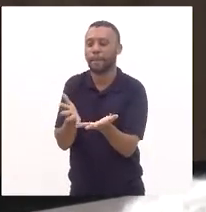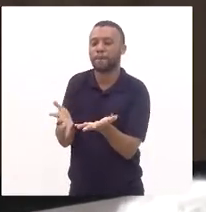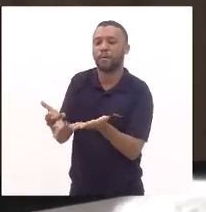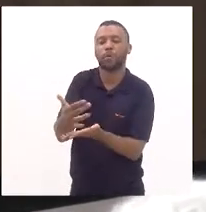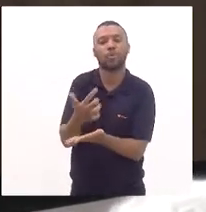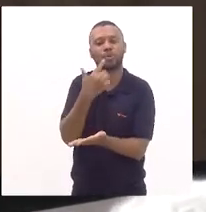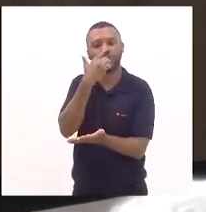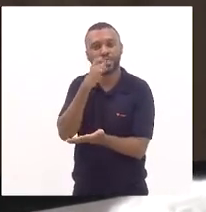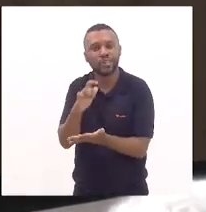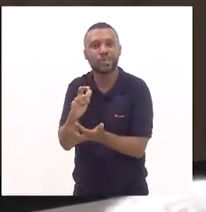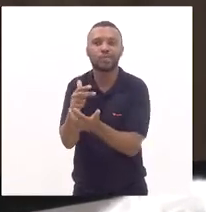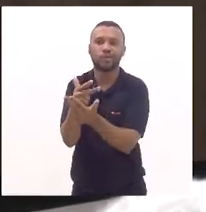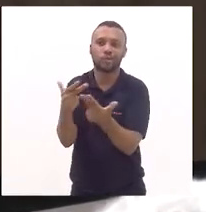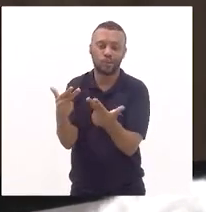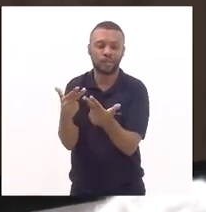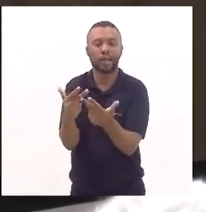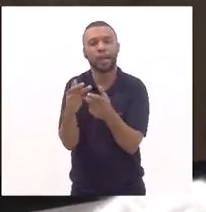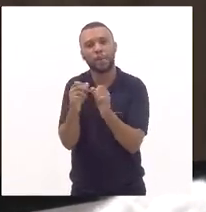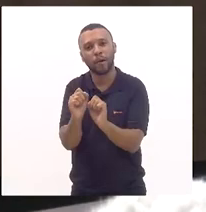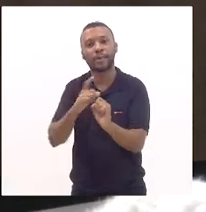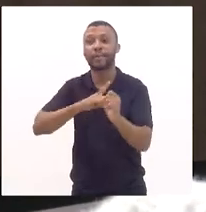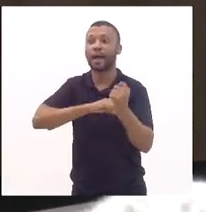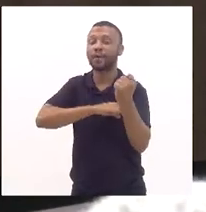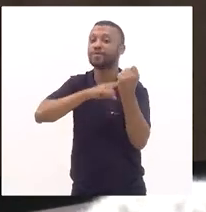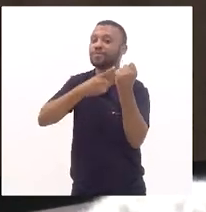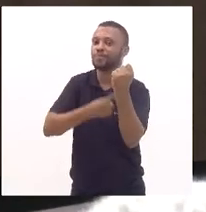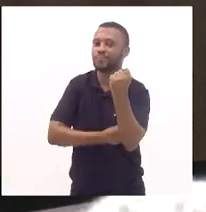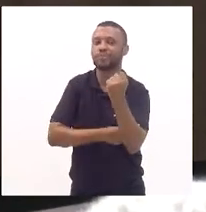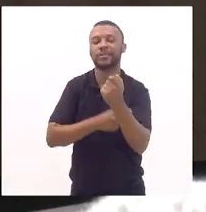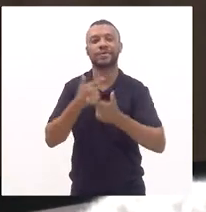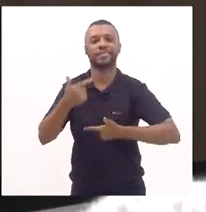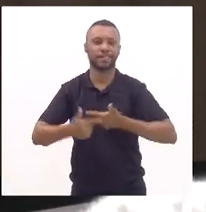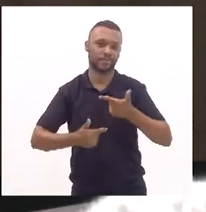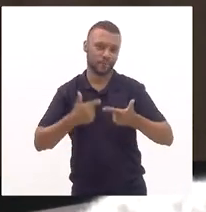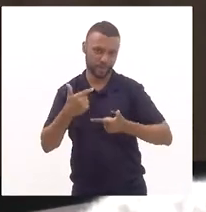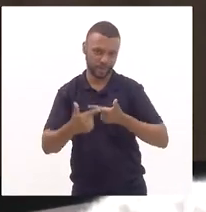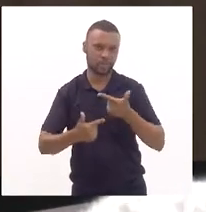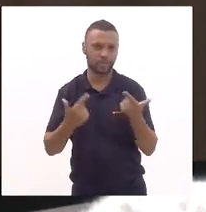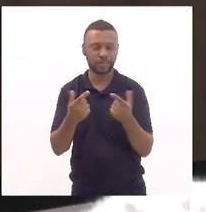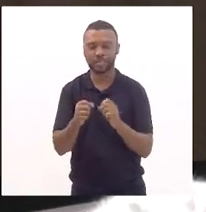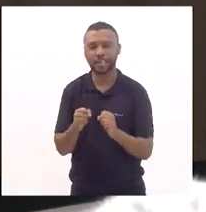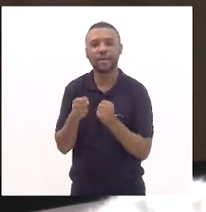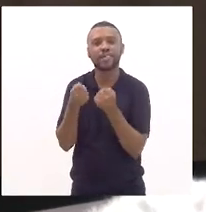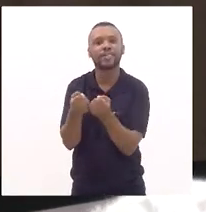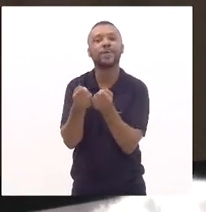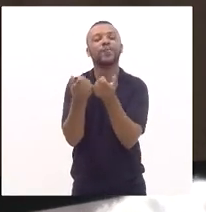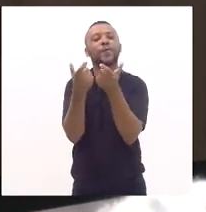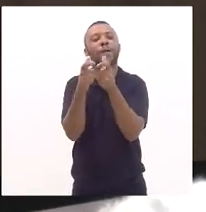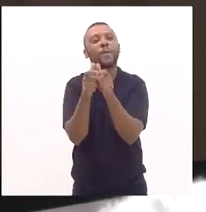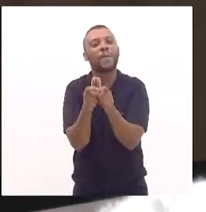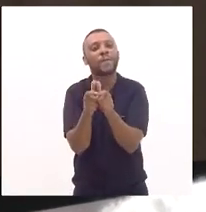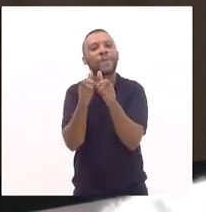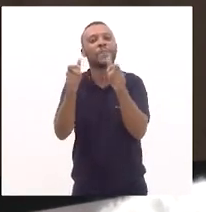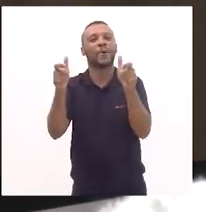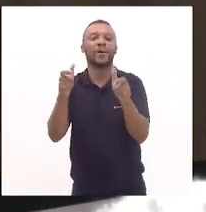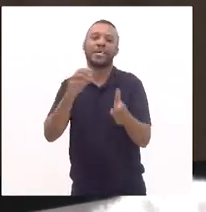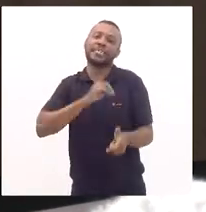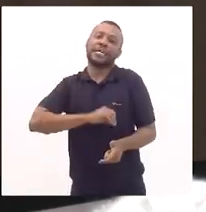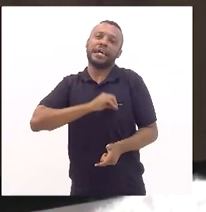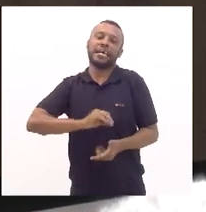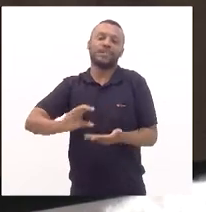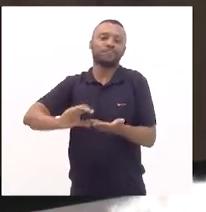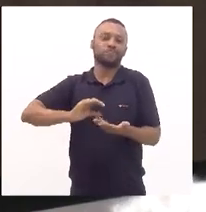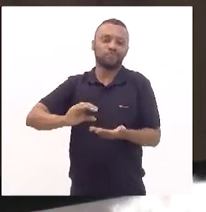venha a partir do fortalecimento desses trabalhadores, da garantia da ampliação de renda deles, que hoje já